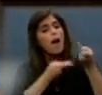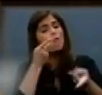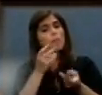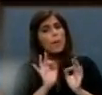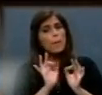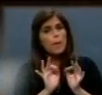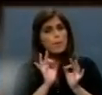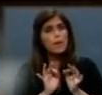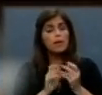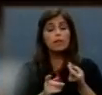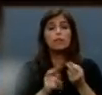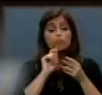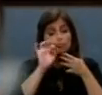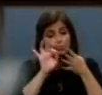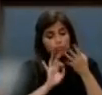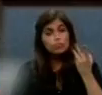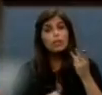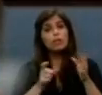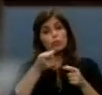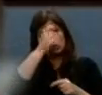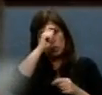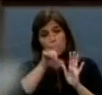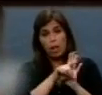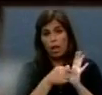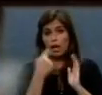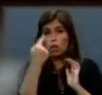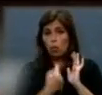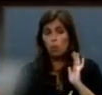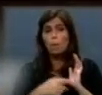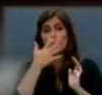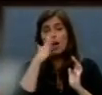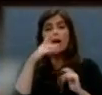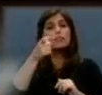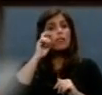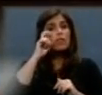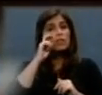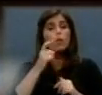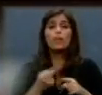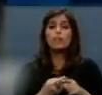funções constitucionais de cada um, parecem-me defender o interesse nacional.